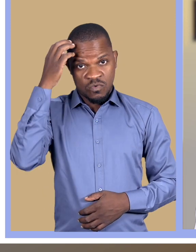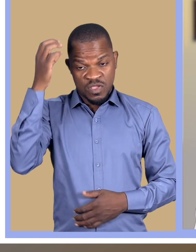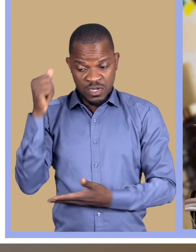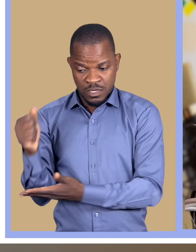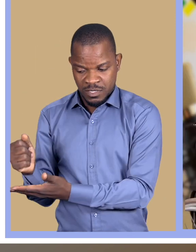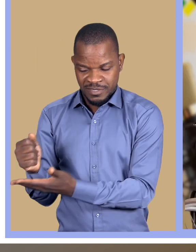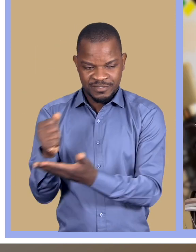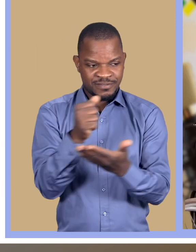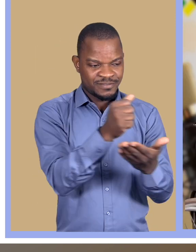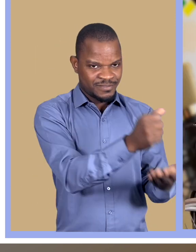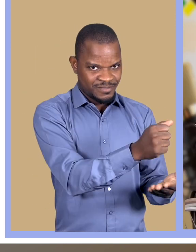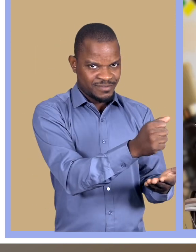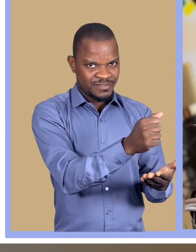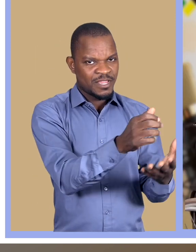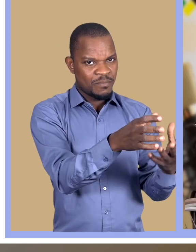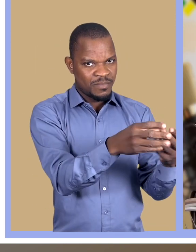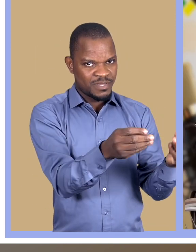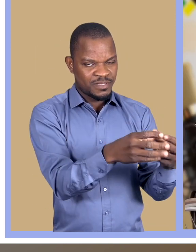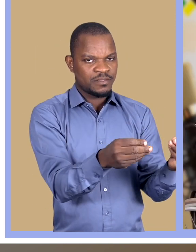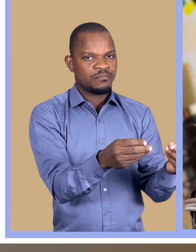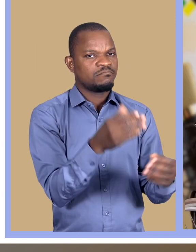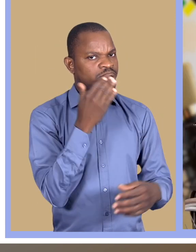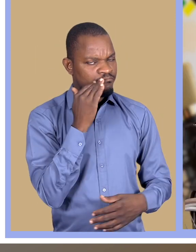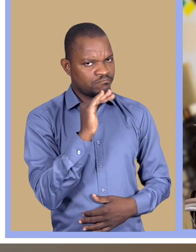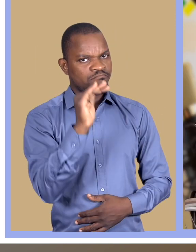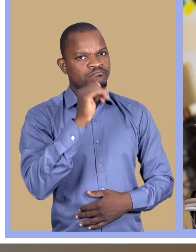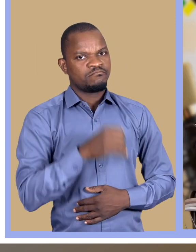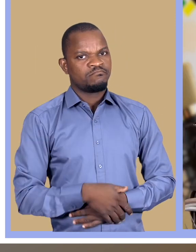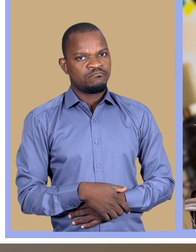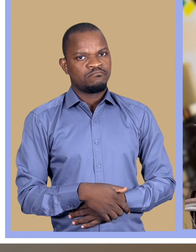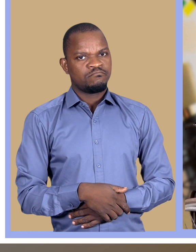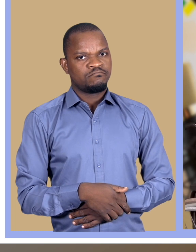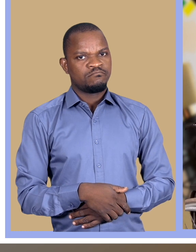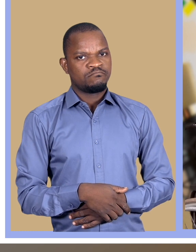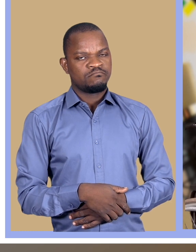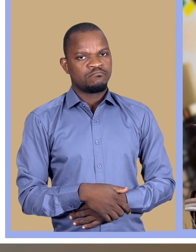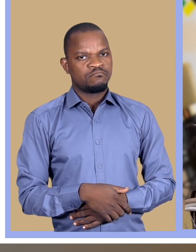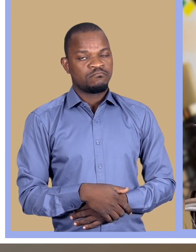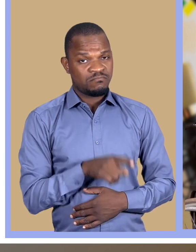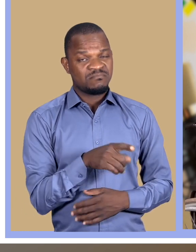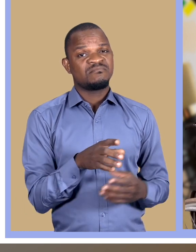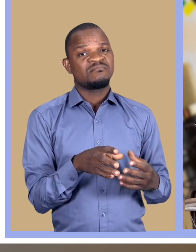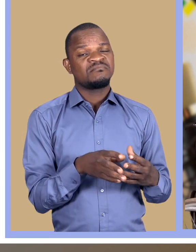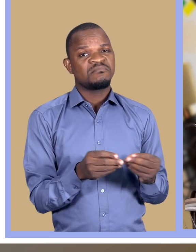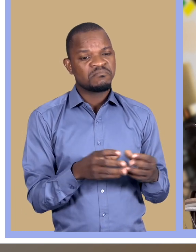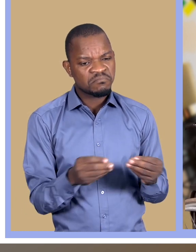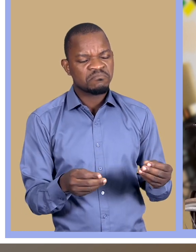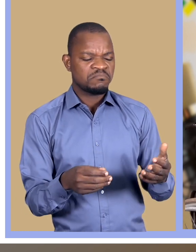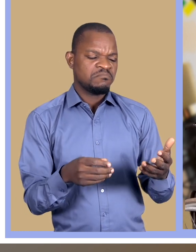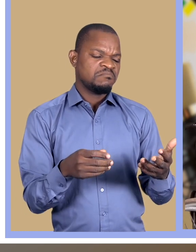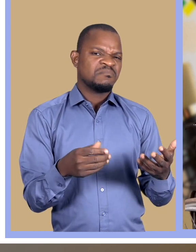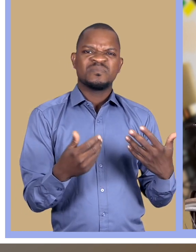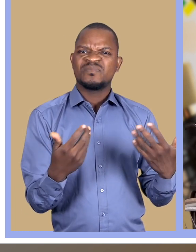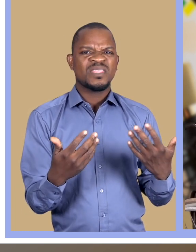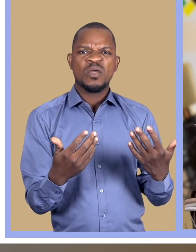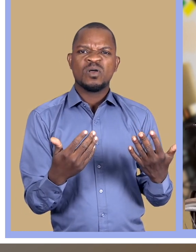governo, não só podia até não ser em termos em termos materiais, mas esse apoio como se fosse um pai a